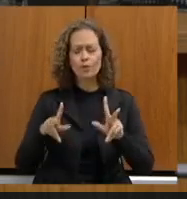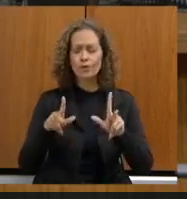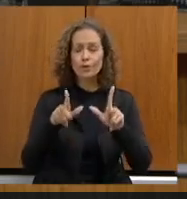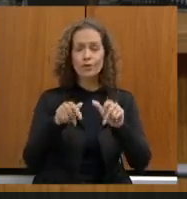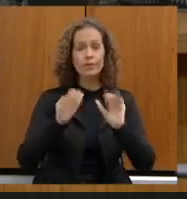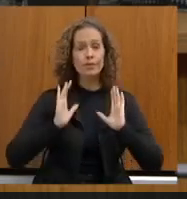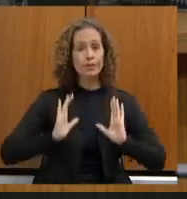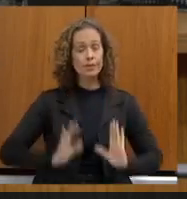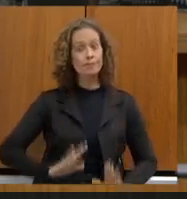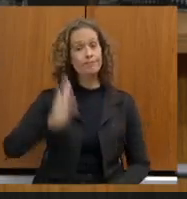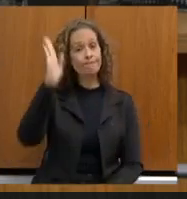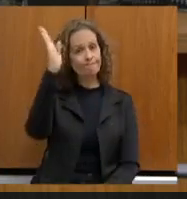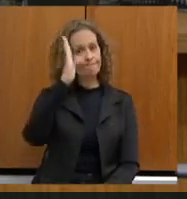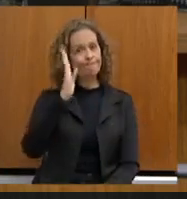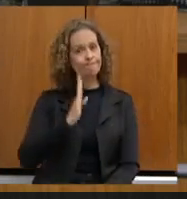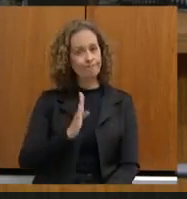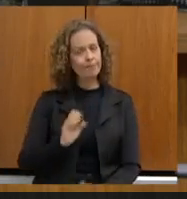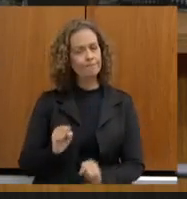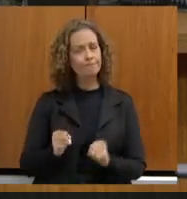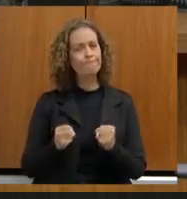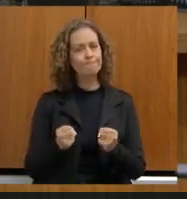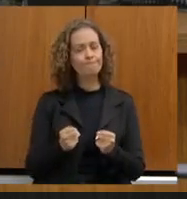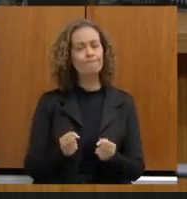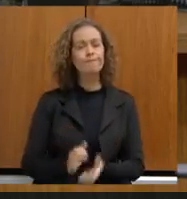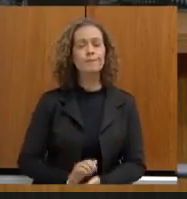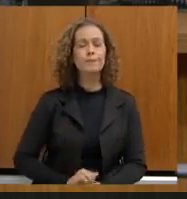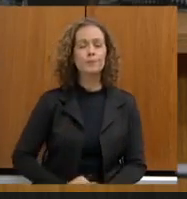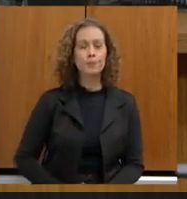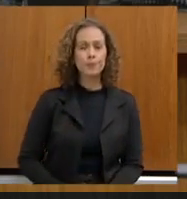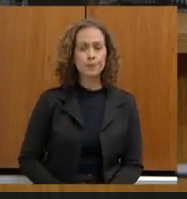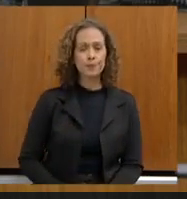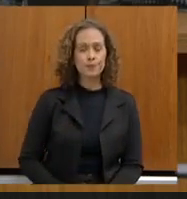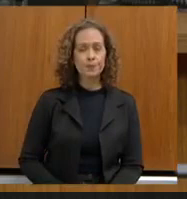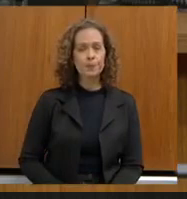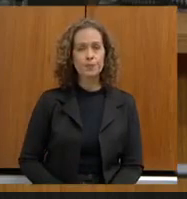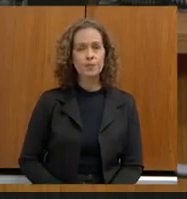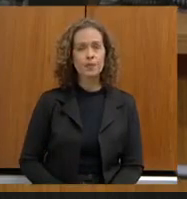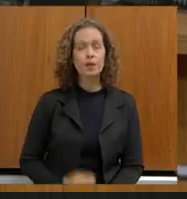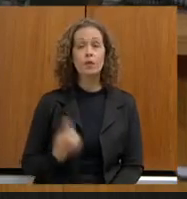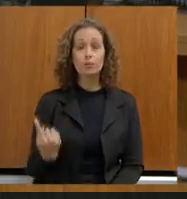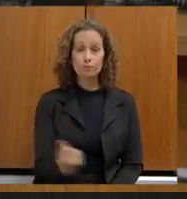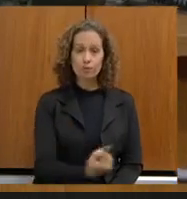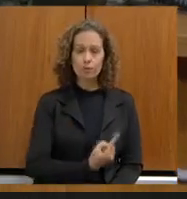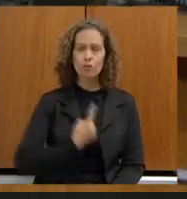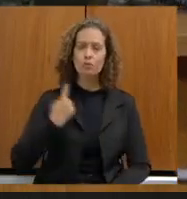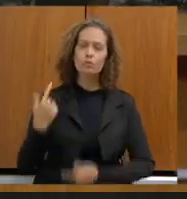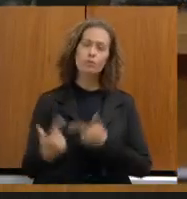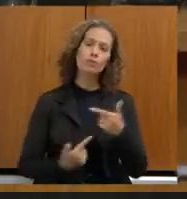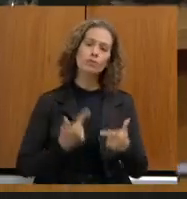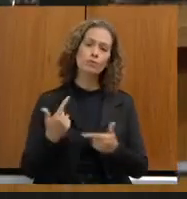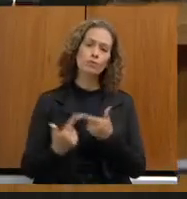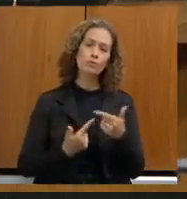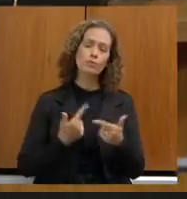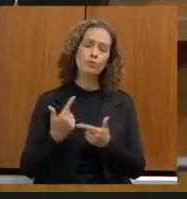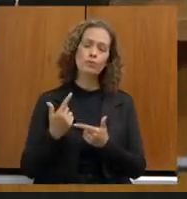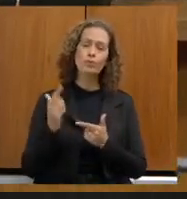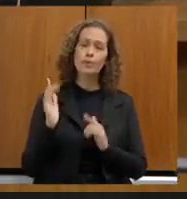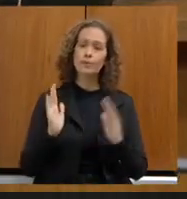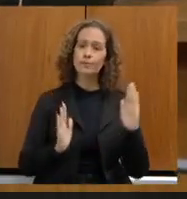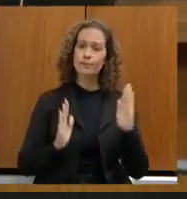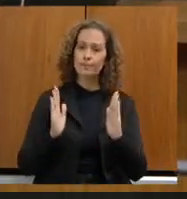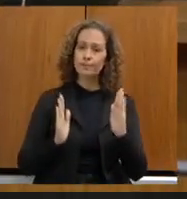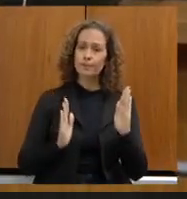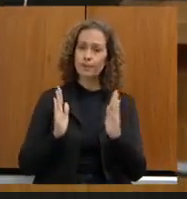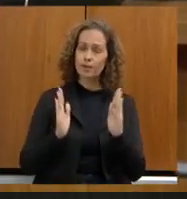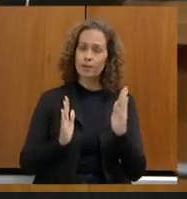cidadãos brasileiros nossa atuação no período